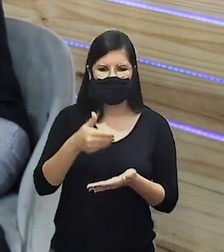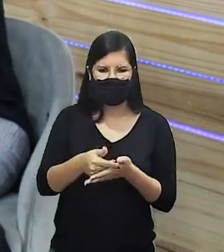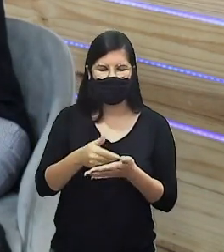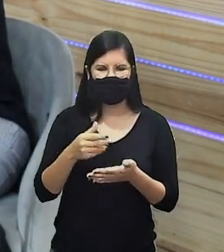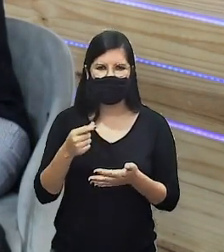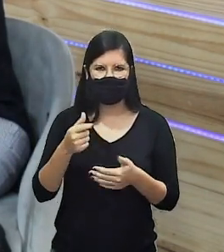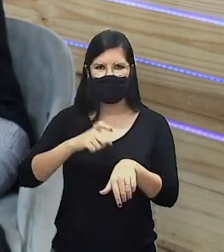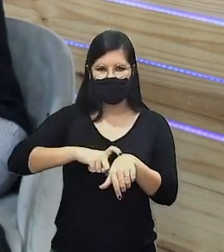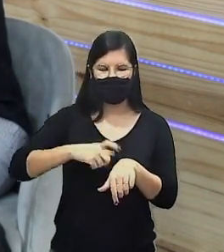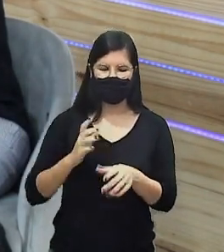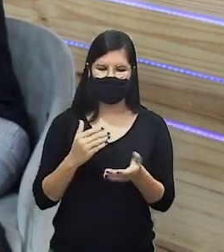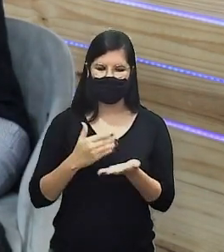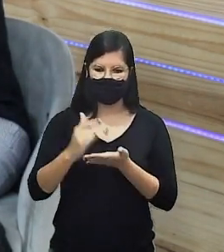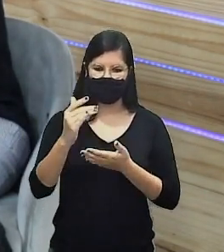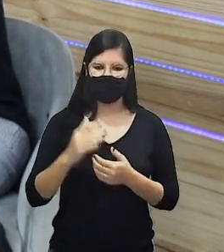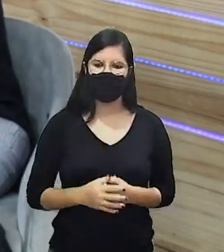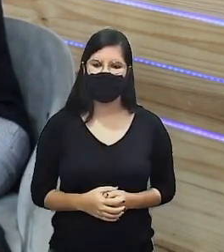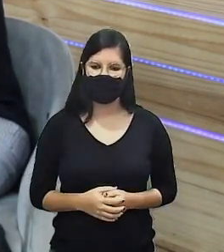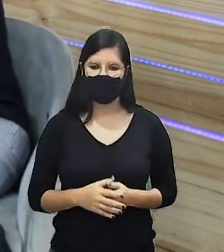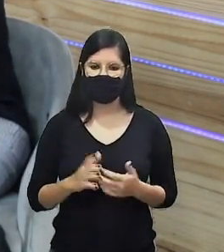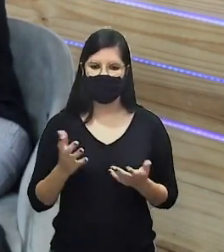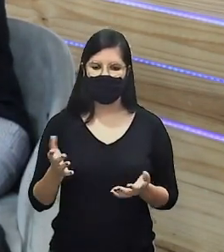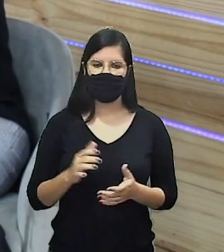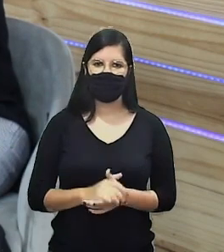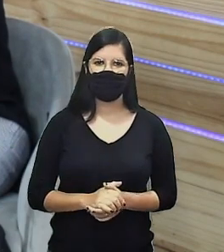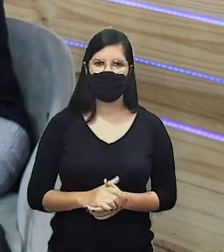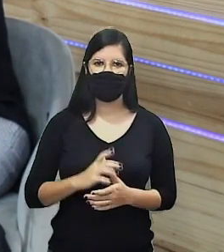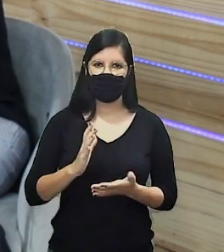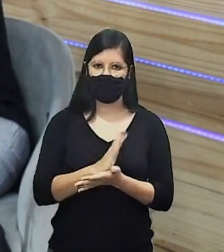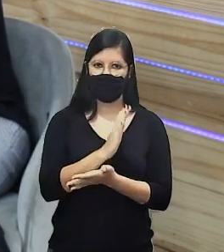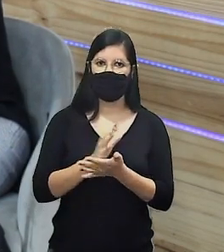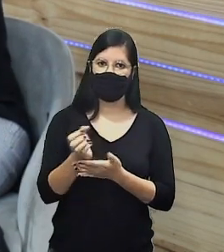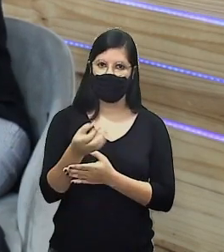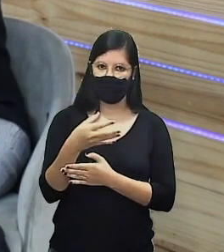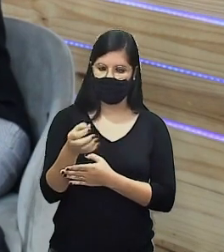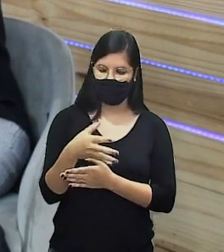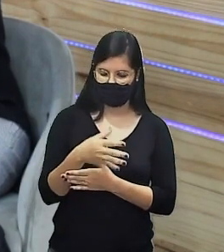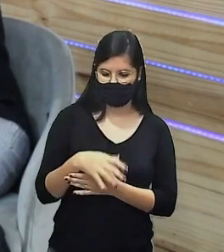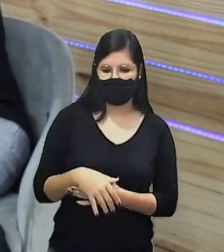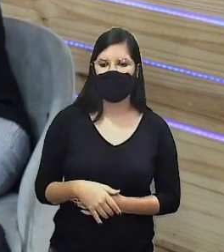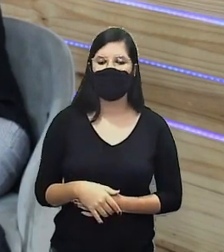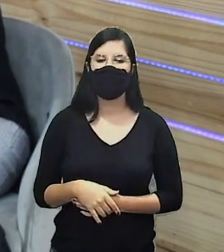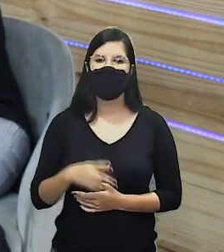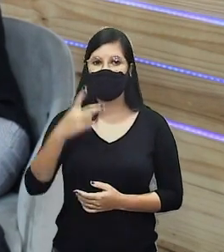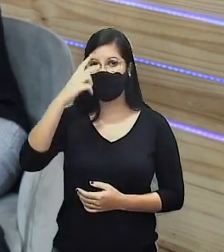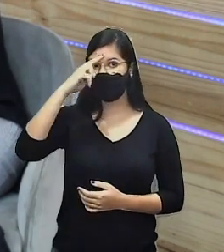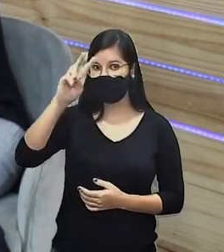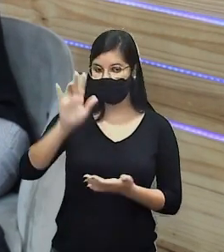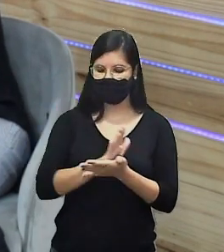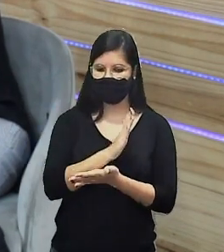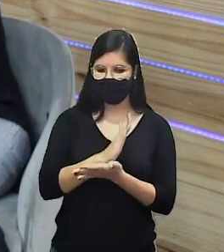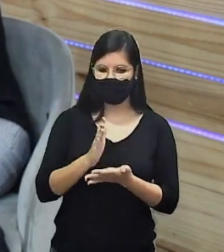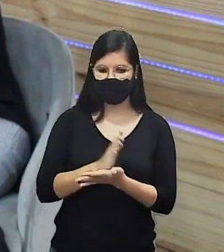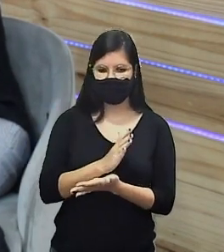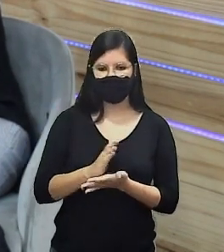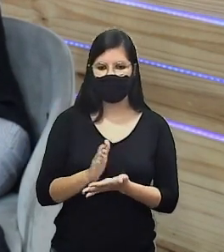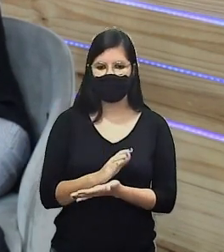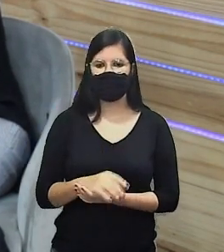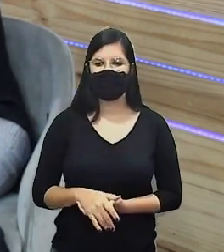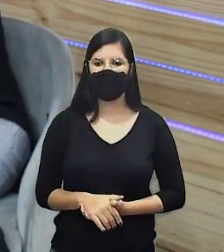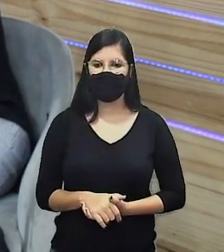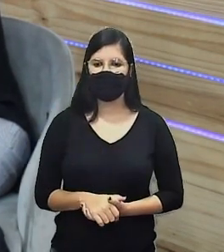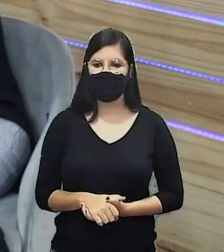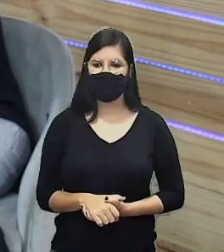tantos casos, né, Sônia? São muitas situações. Tem até coisas bem recentes, né? Bem mais talvez eles lembrem alguma coisa, né? Faz